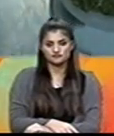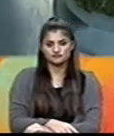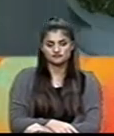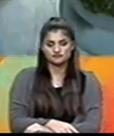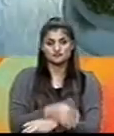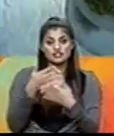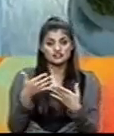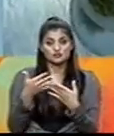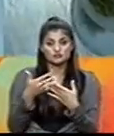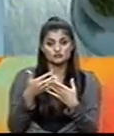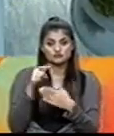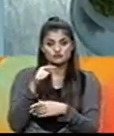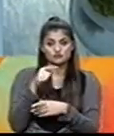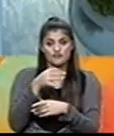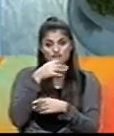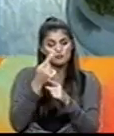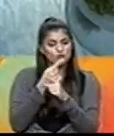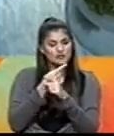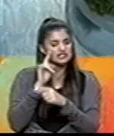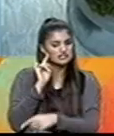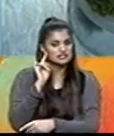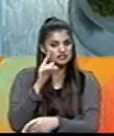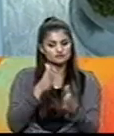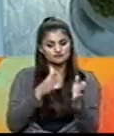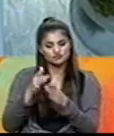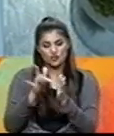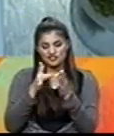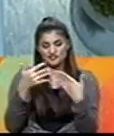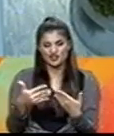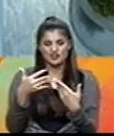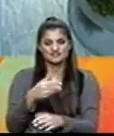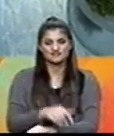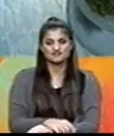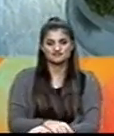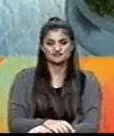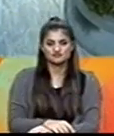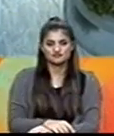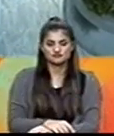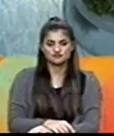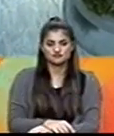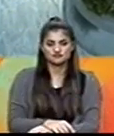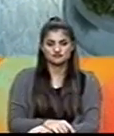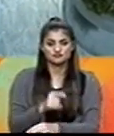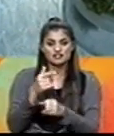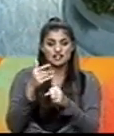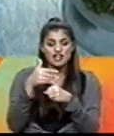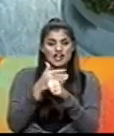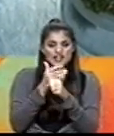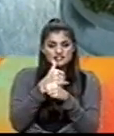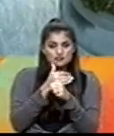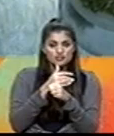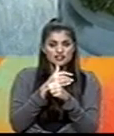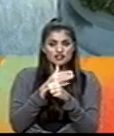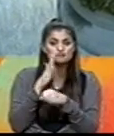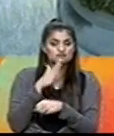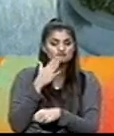E então, vou falar aqui de uma coisa muito interessante que voltámos é... Voltámos ao livro, entretanto. Sim, entretanto, voltámos ao livro. A cebola caiu aí, só caiu por acaso, não é para caiu pôr. Caiu